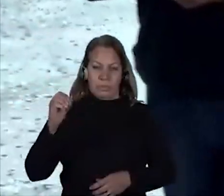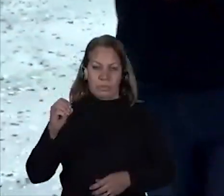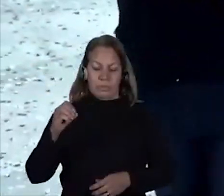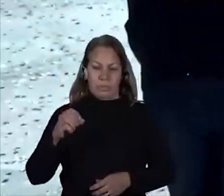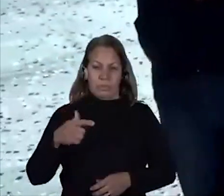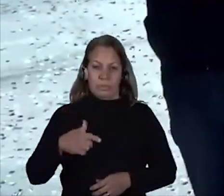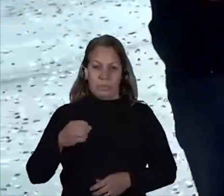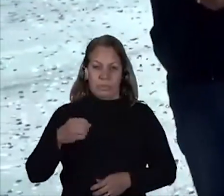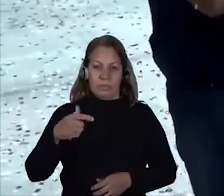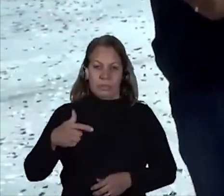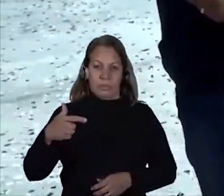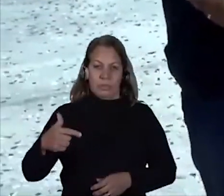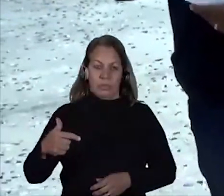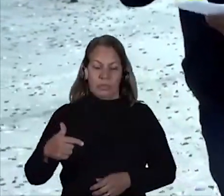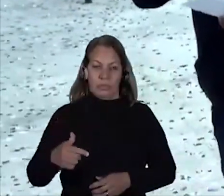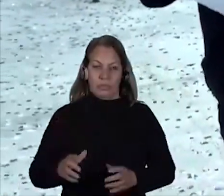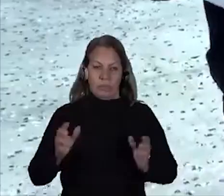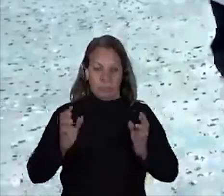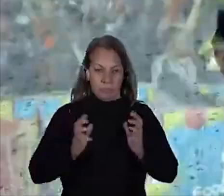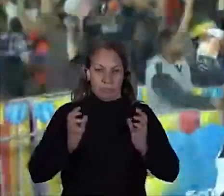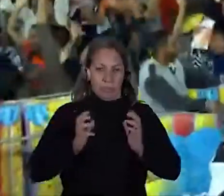Elite do Cerrado!